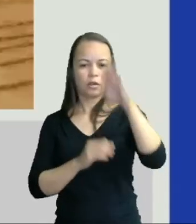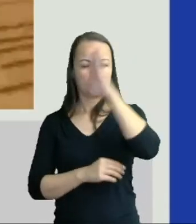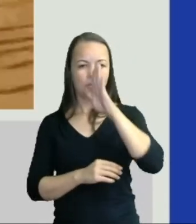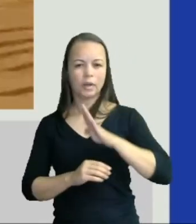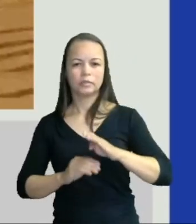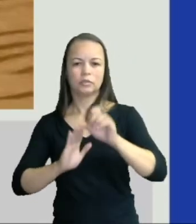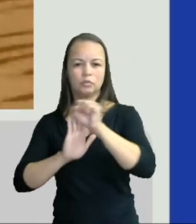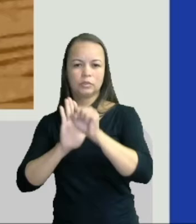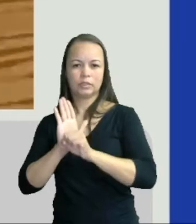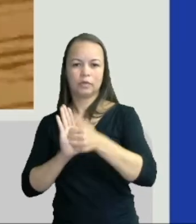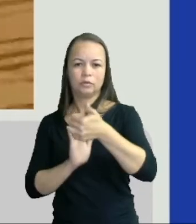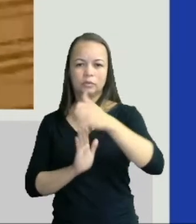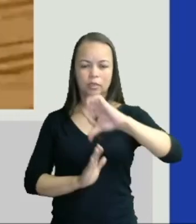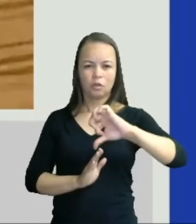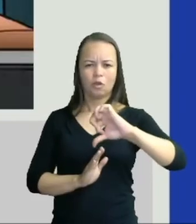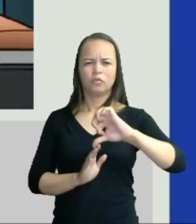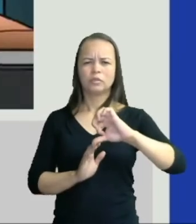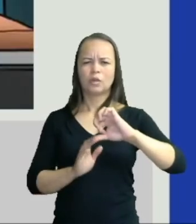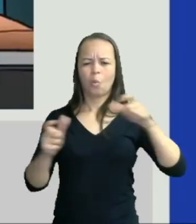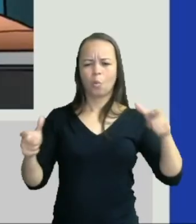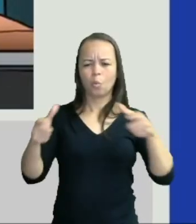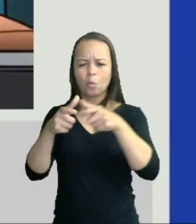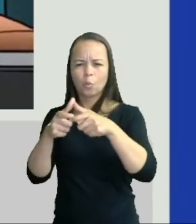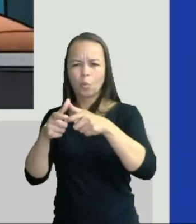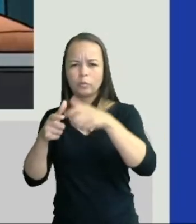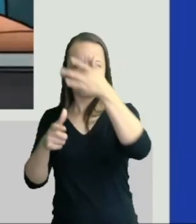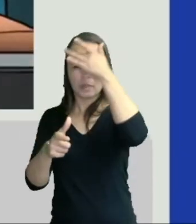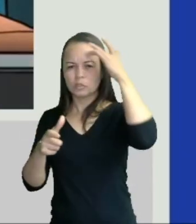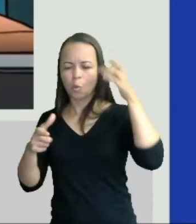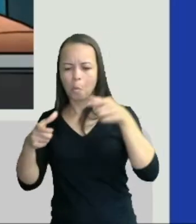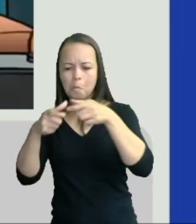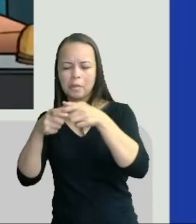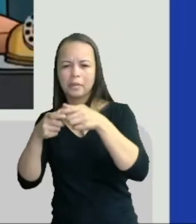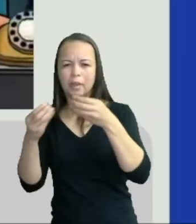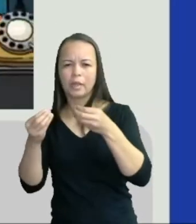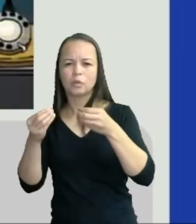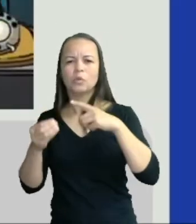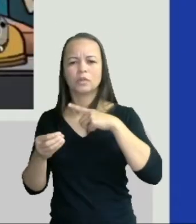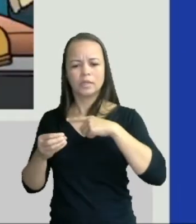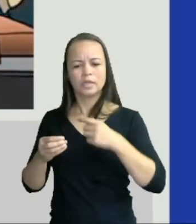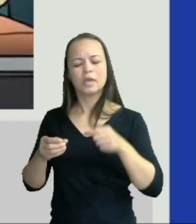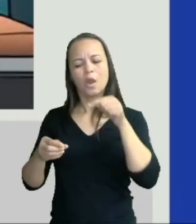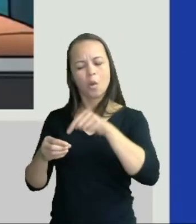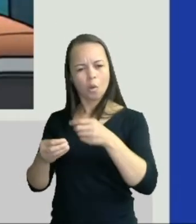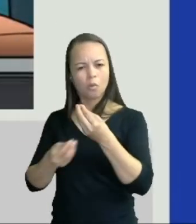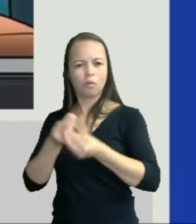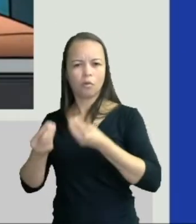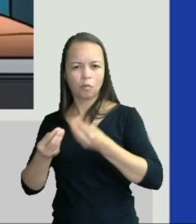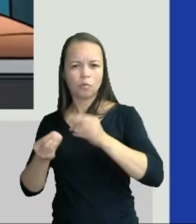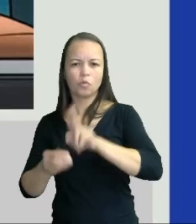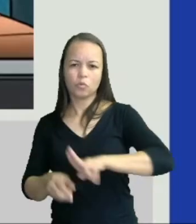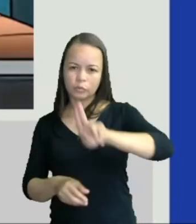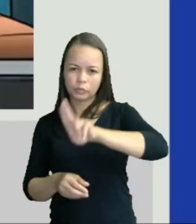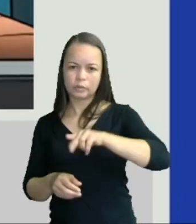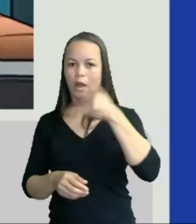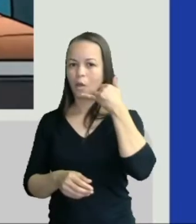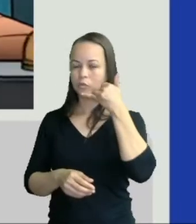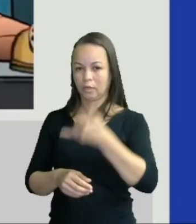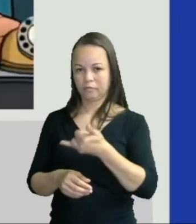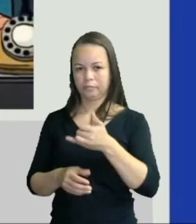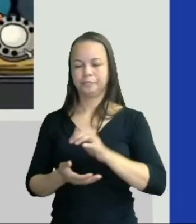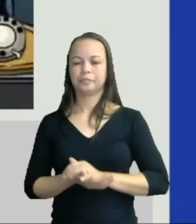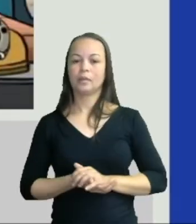programas artísticos, informativos e educativos, utilizando imagens e som para praticamente todo o